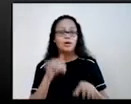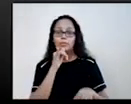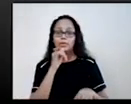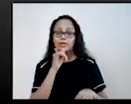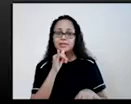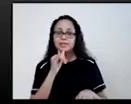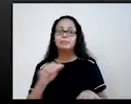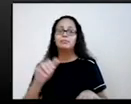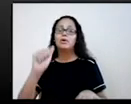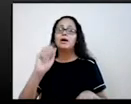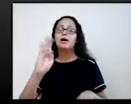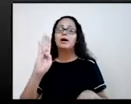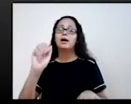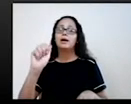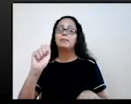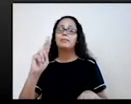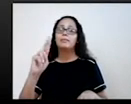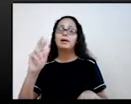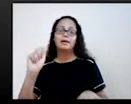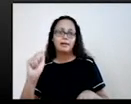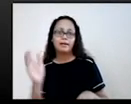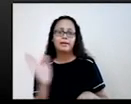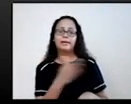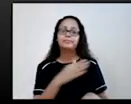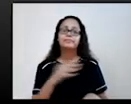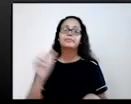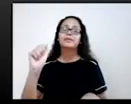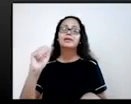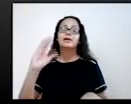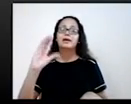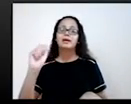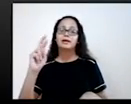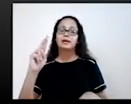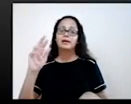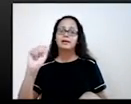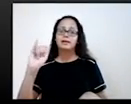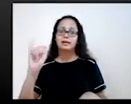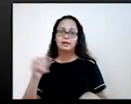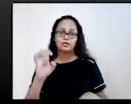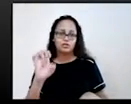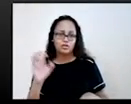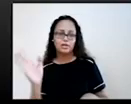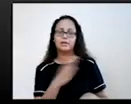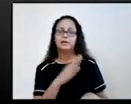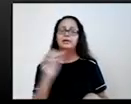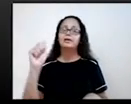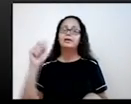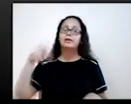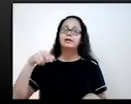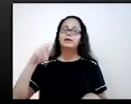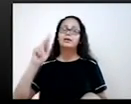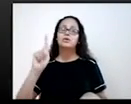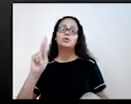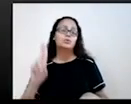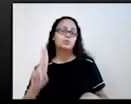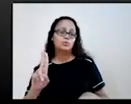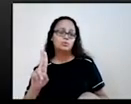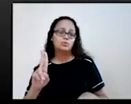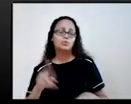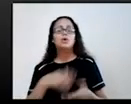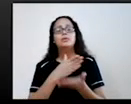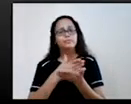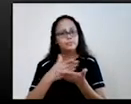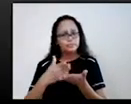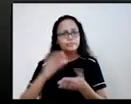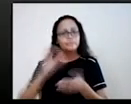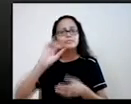abará, acarajé, angu, né? São palavras aí, não só as comidas, como o nome das comidas também tem essa